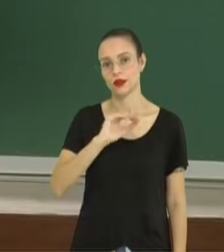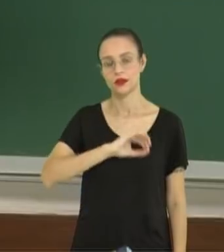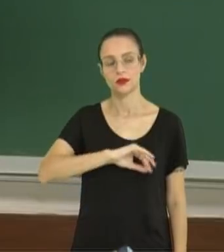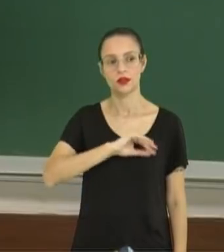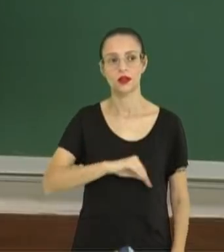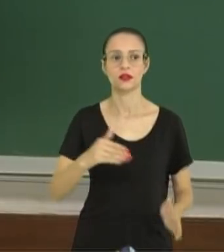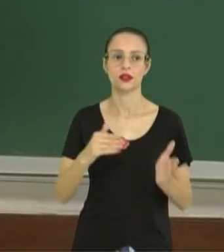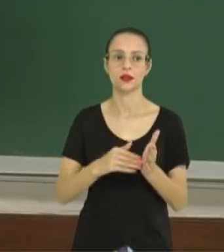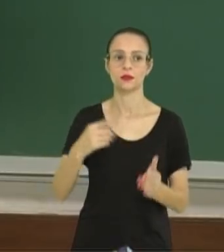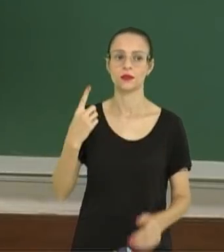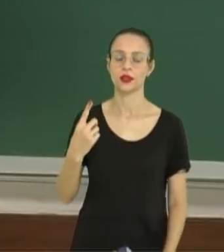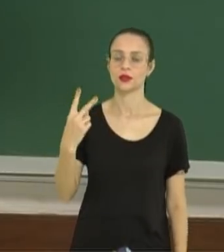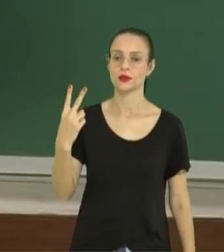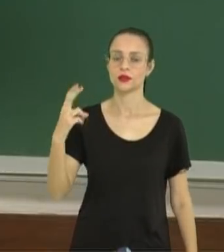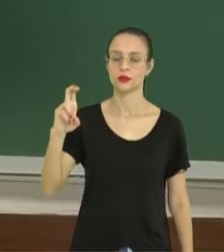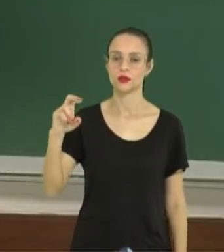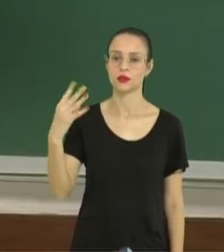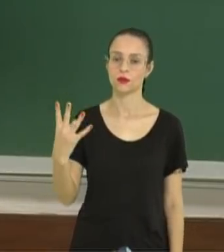renda, até R$